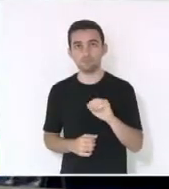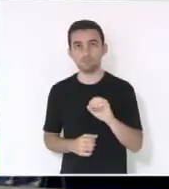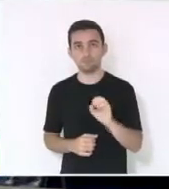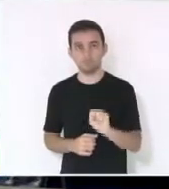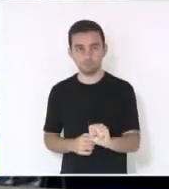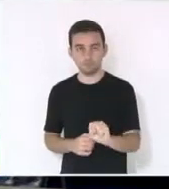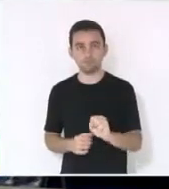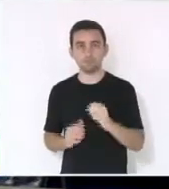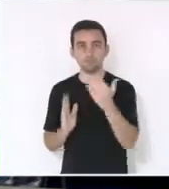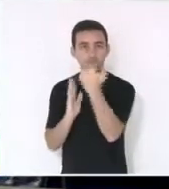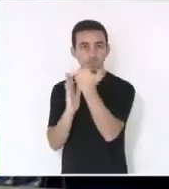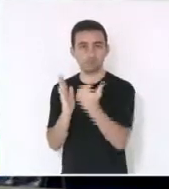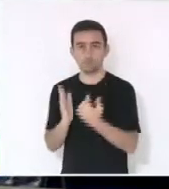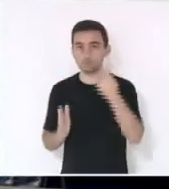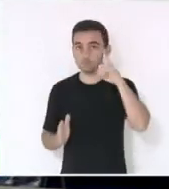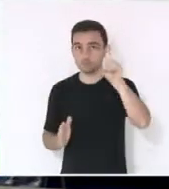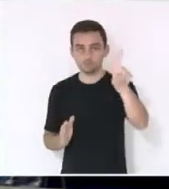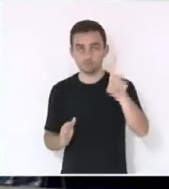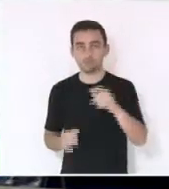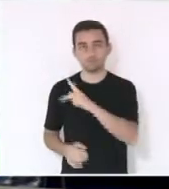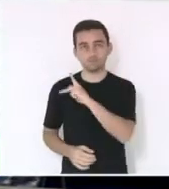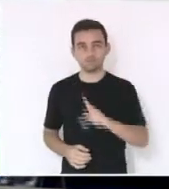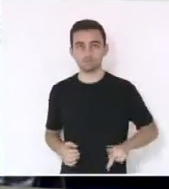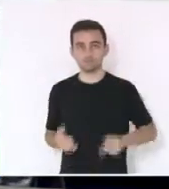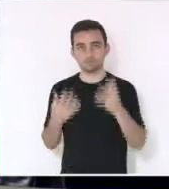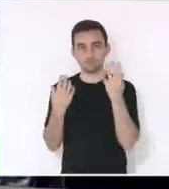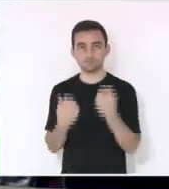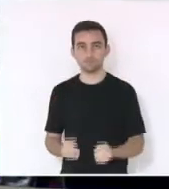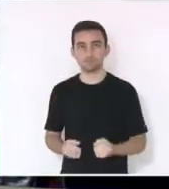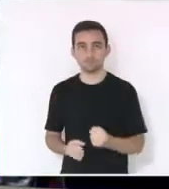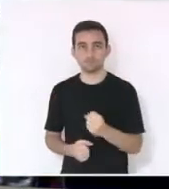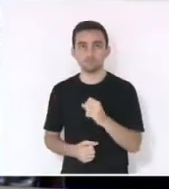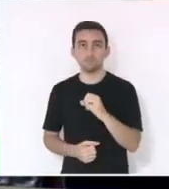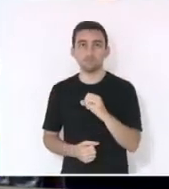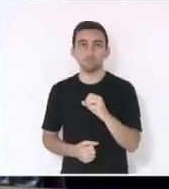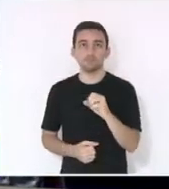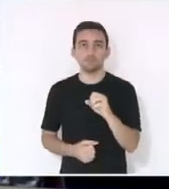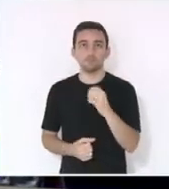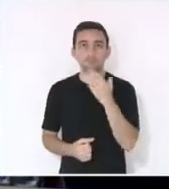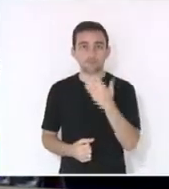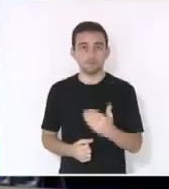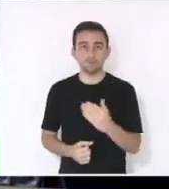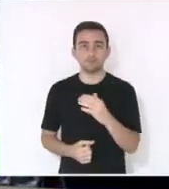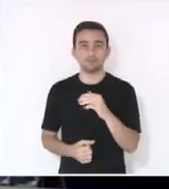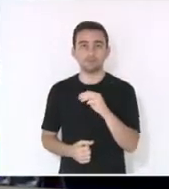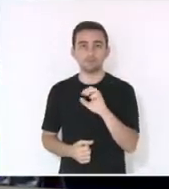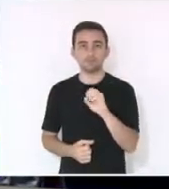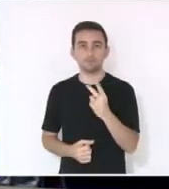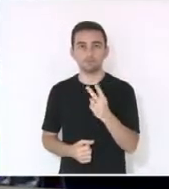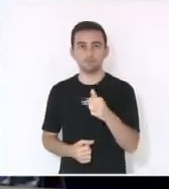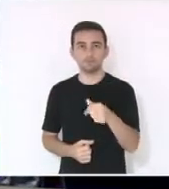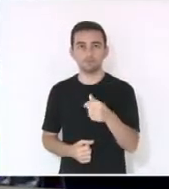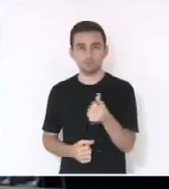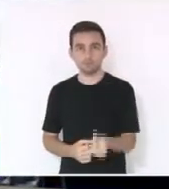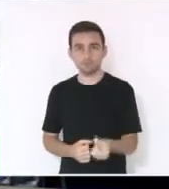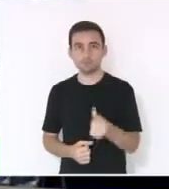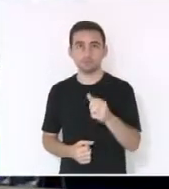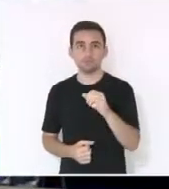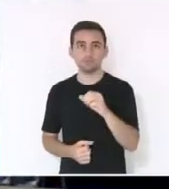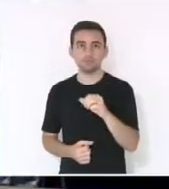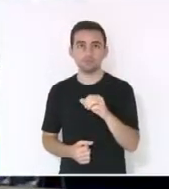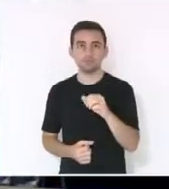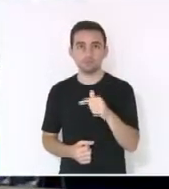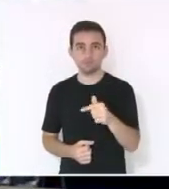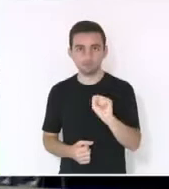senhor presidente deferiu os requerimentos números 0276, 0278,